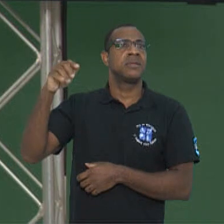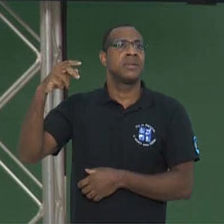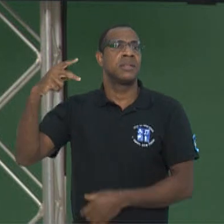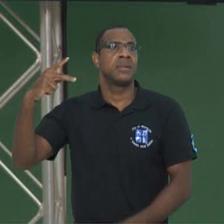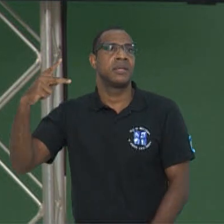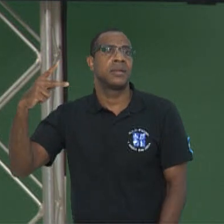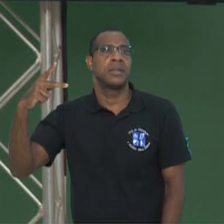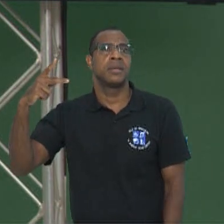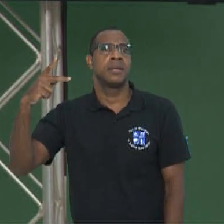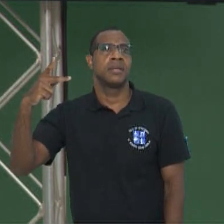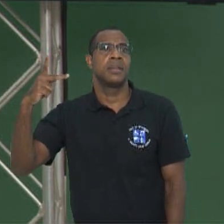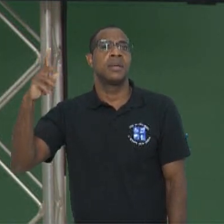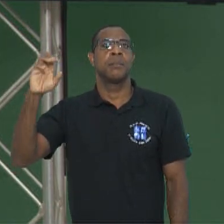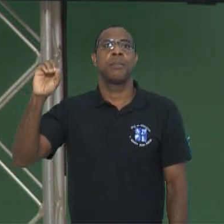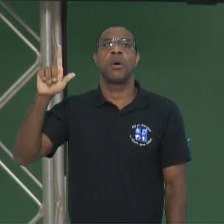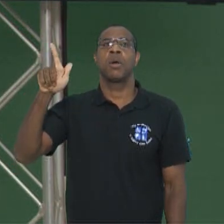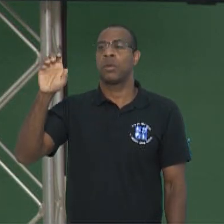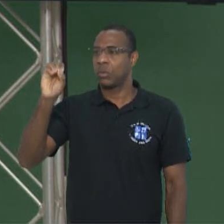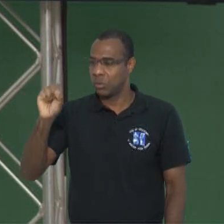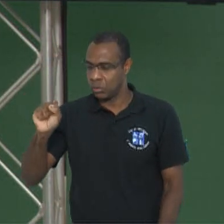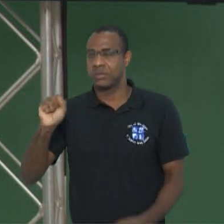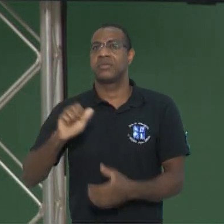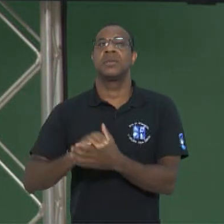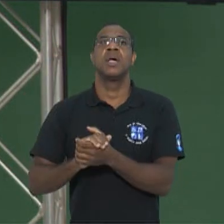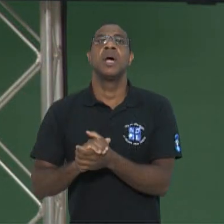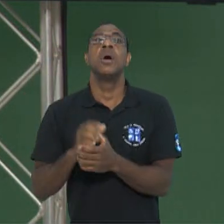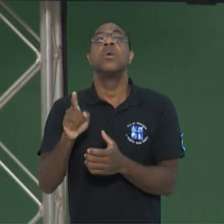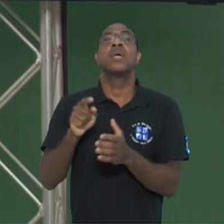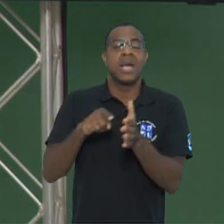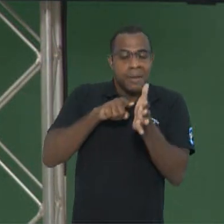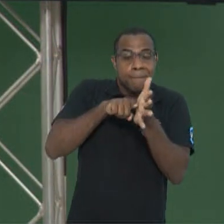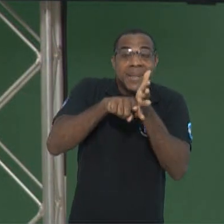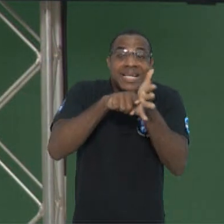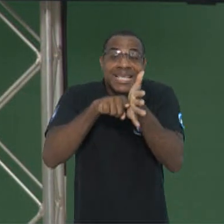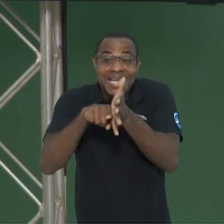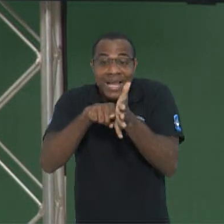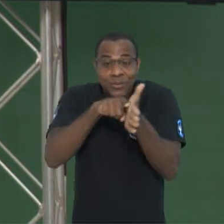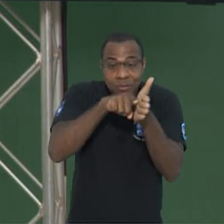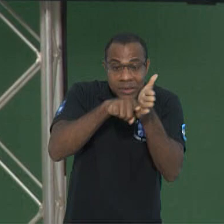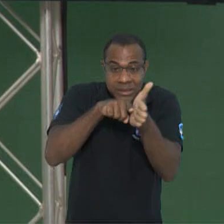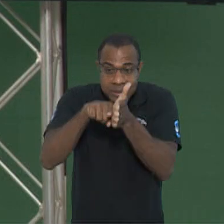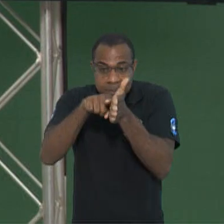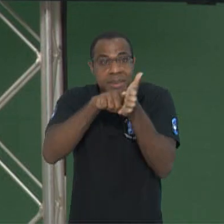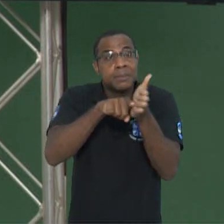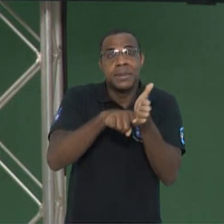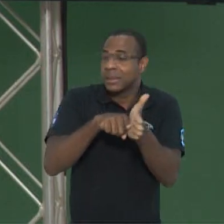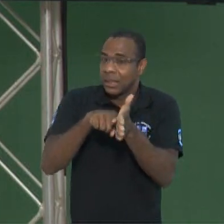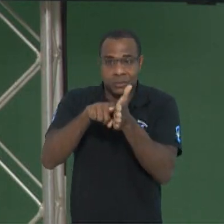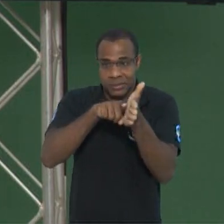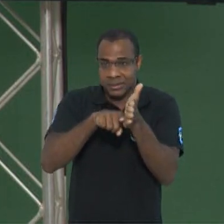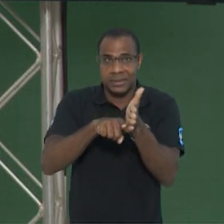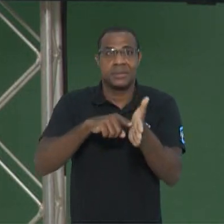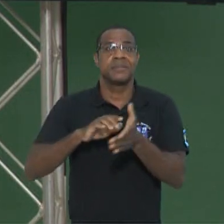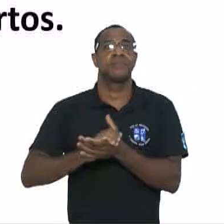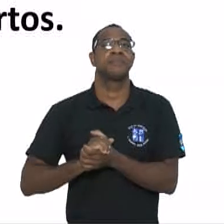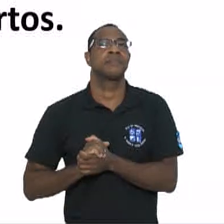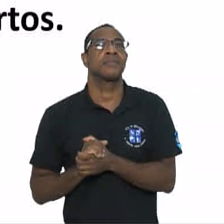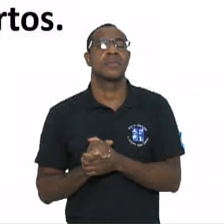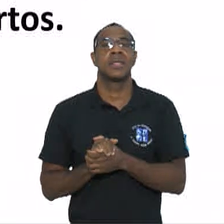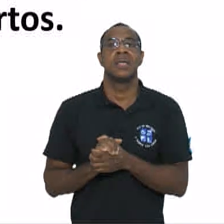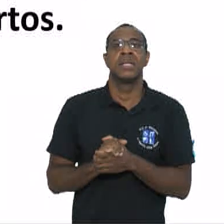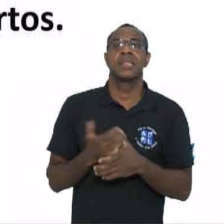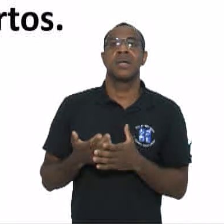3 principais fontes da onde nós conhecemos toda a história da mitologia do Egito. Os textos